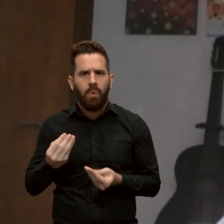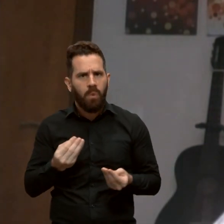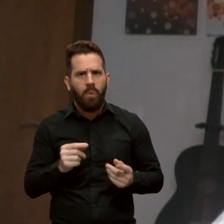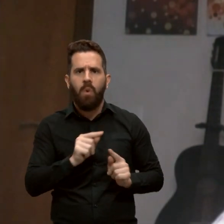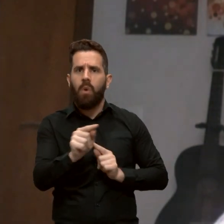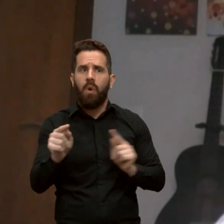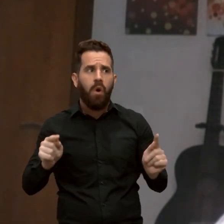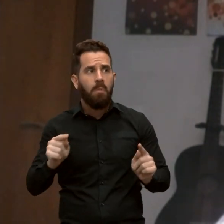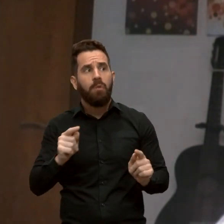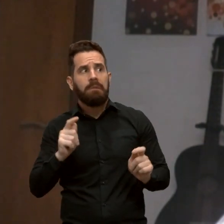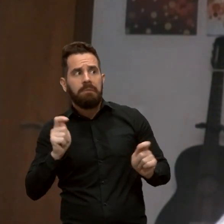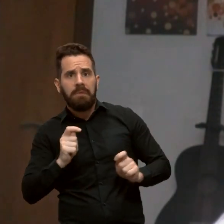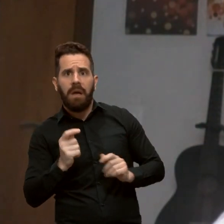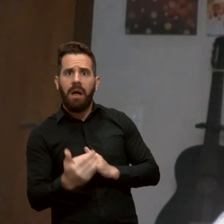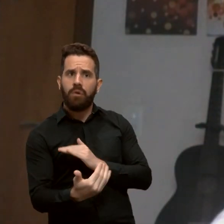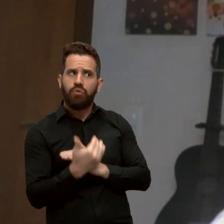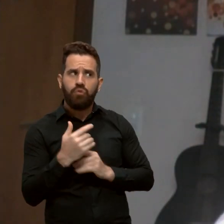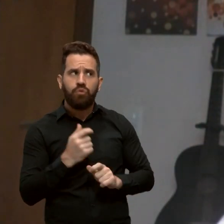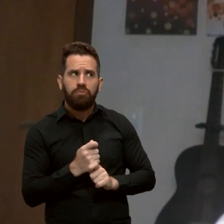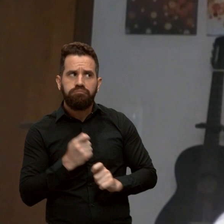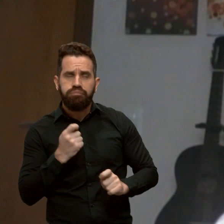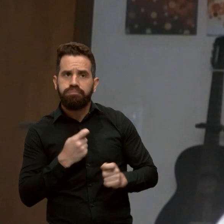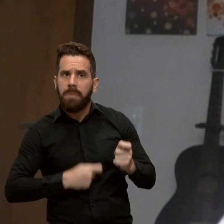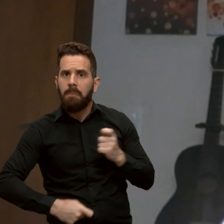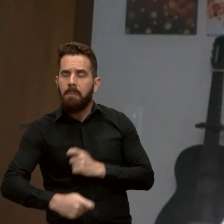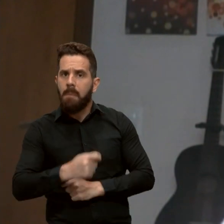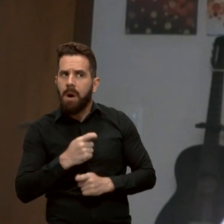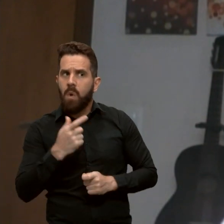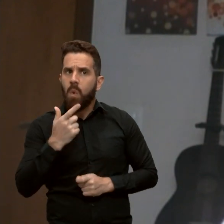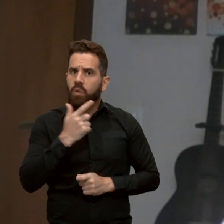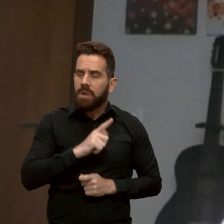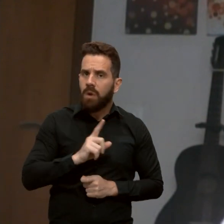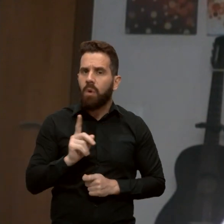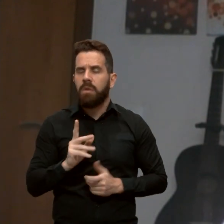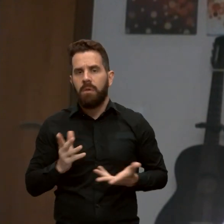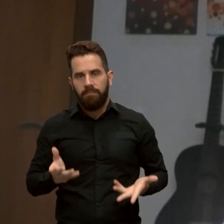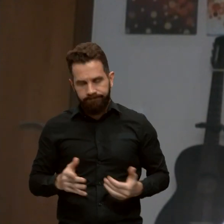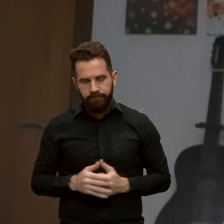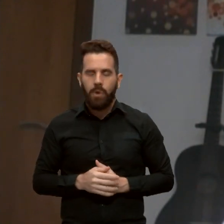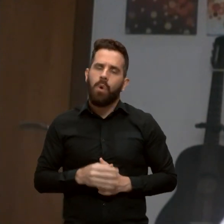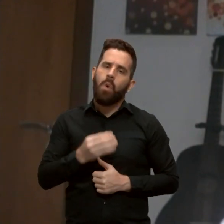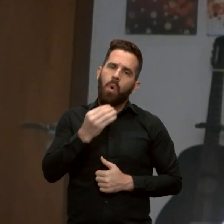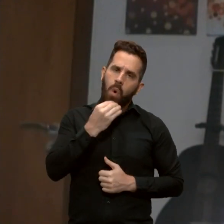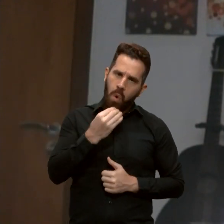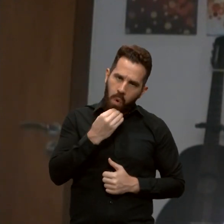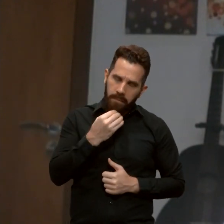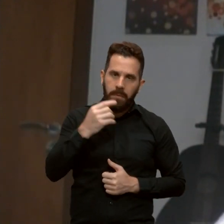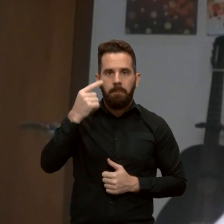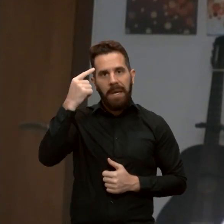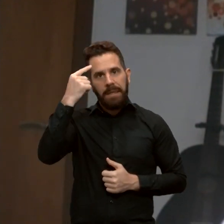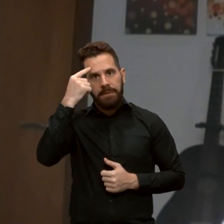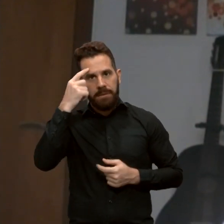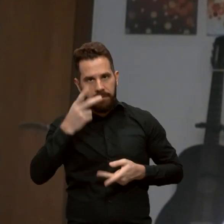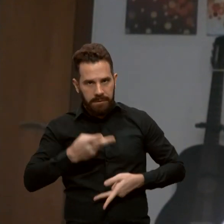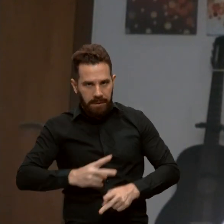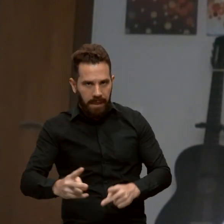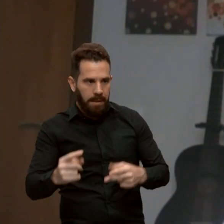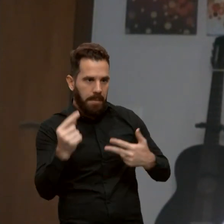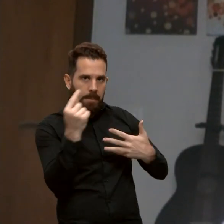né? E lógico, né, levando em consideração todos os princípios da economia solidária com a